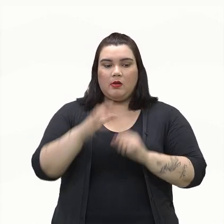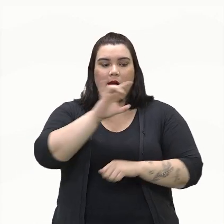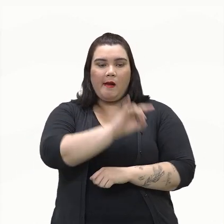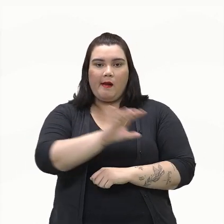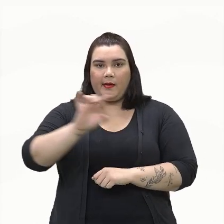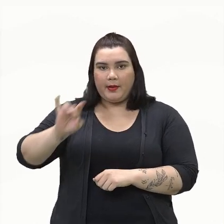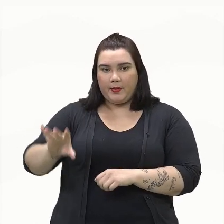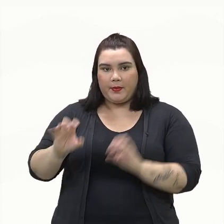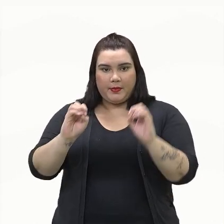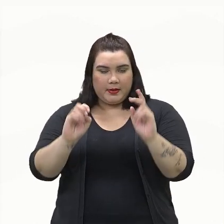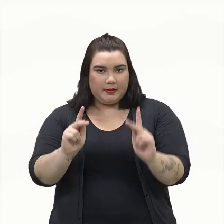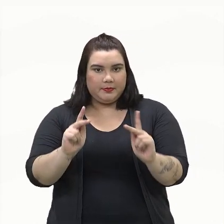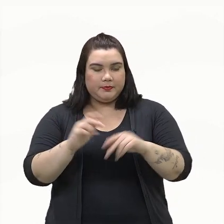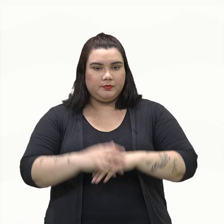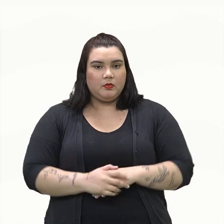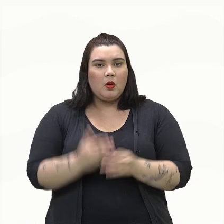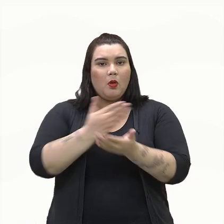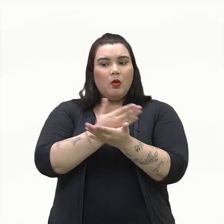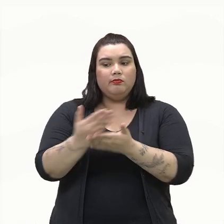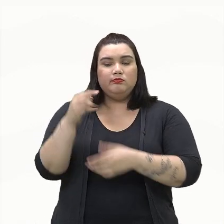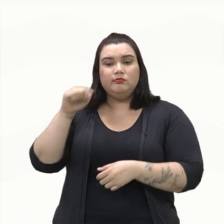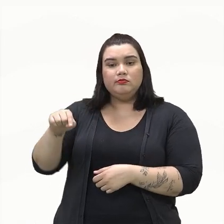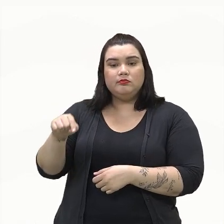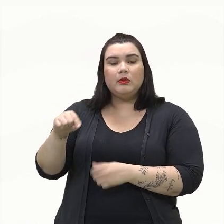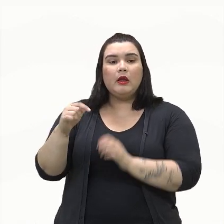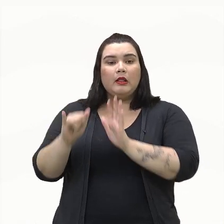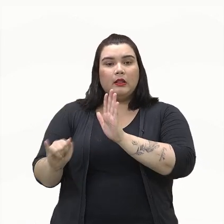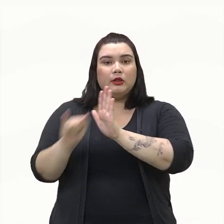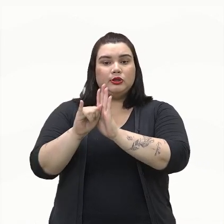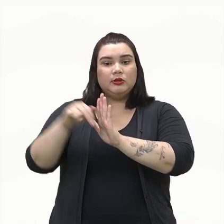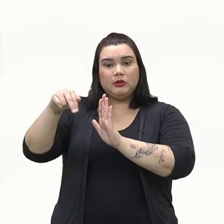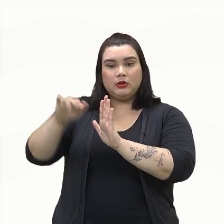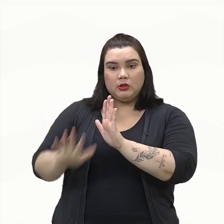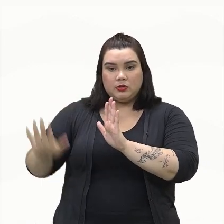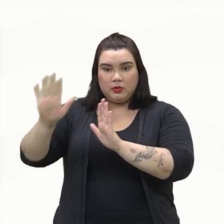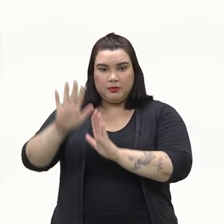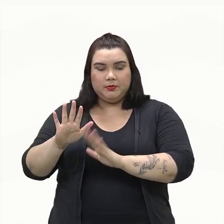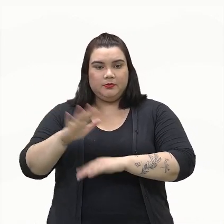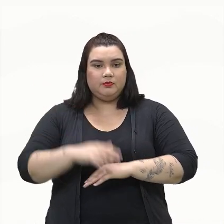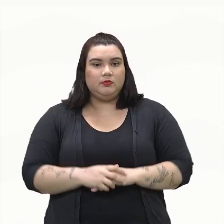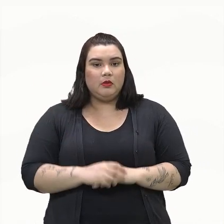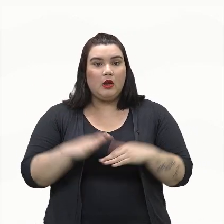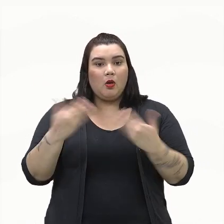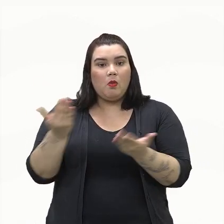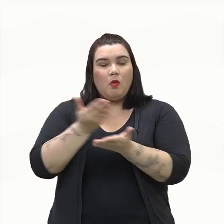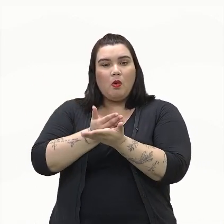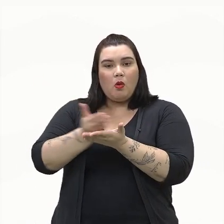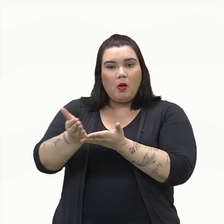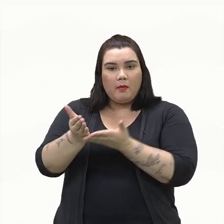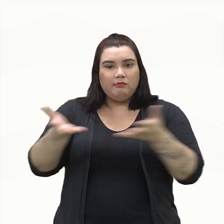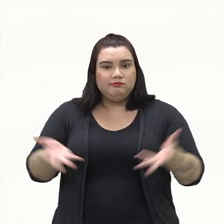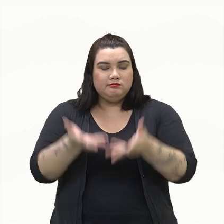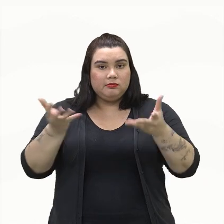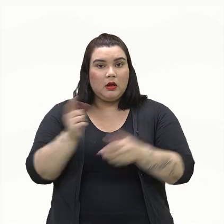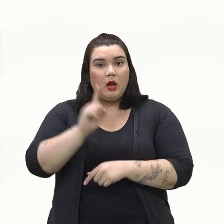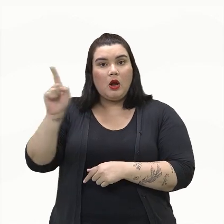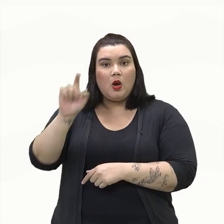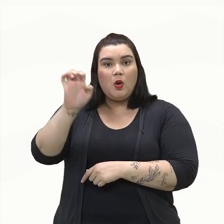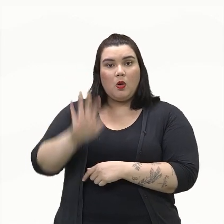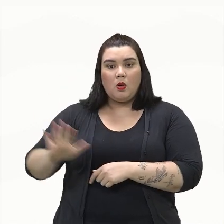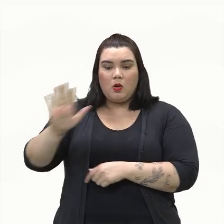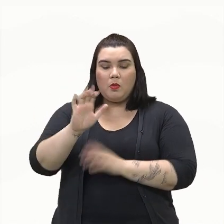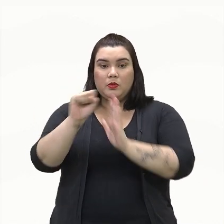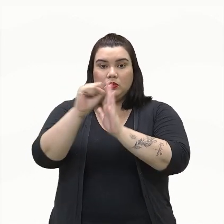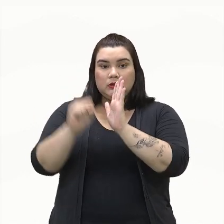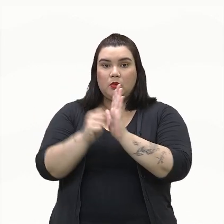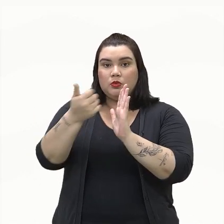uma delas, tá bom? Vamos começar com a identidade nacional. Como eu falei para vocês, ela começou a ser mobilizada lá na Europa a partir do